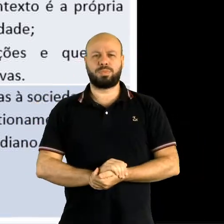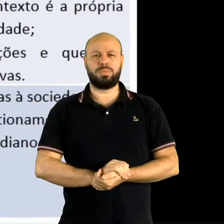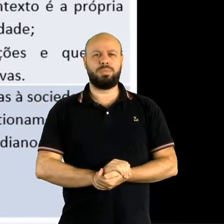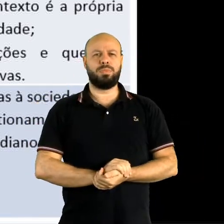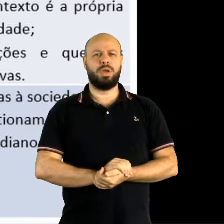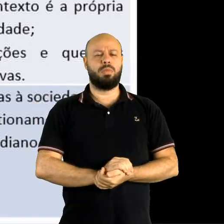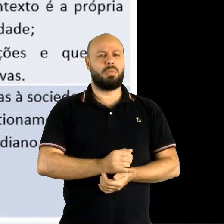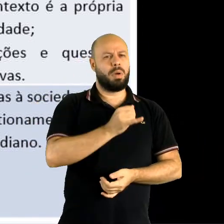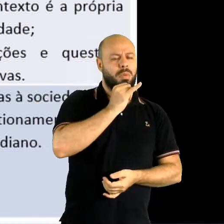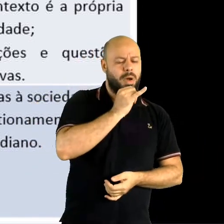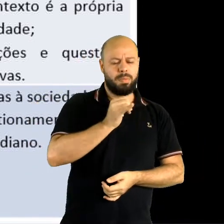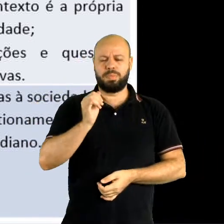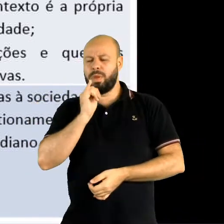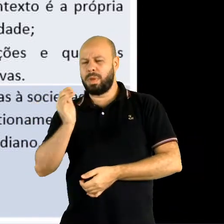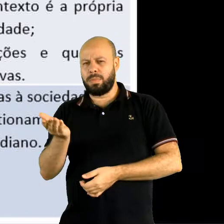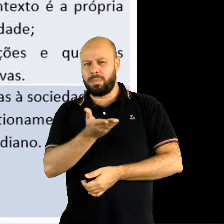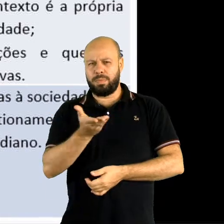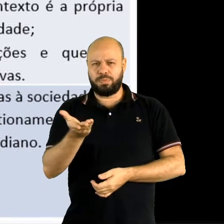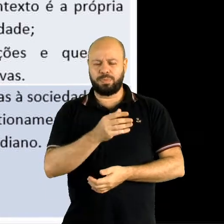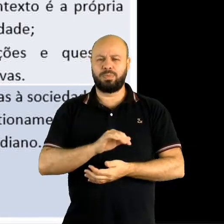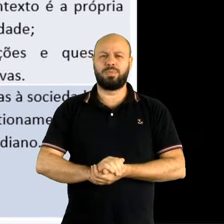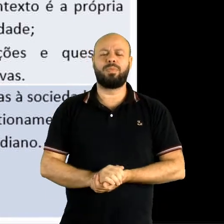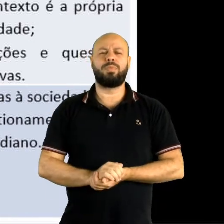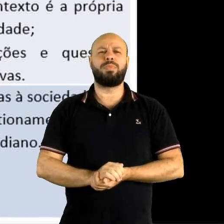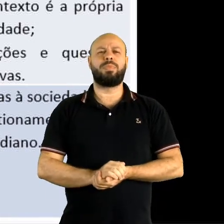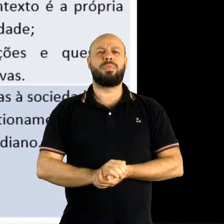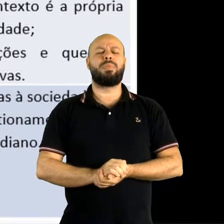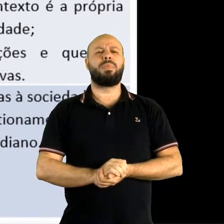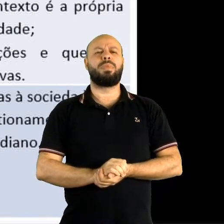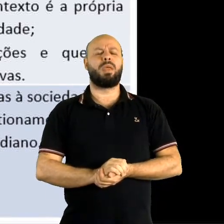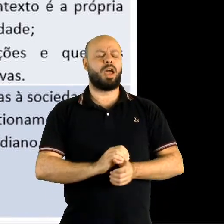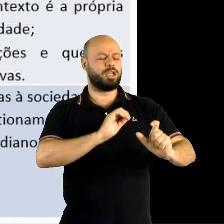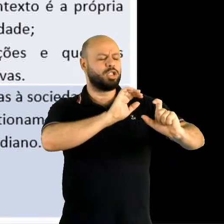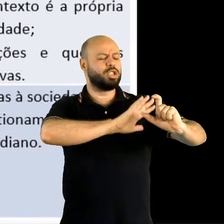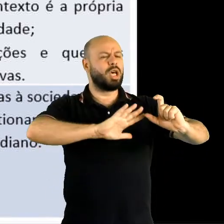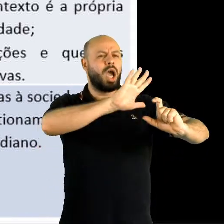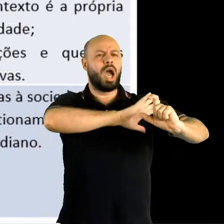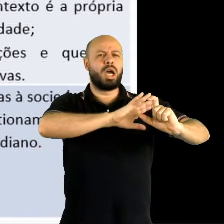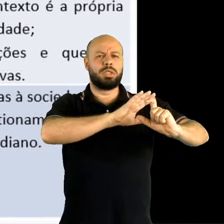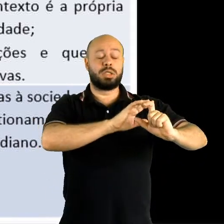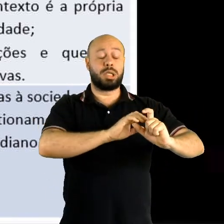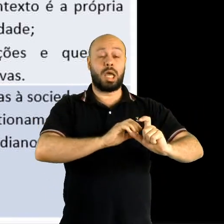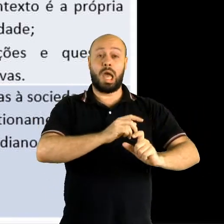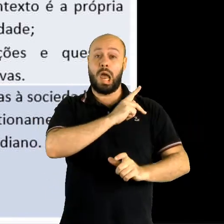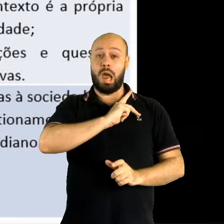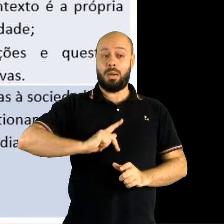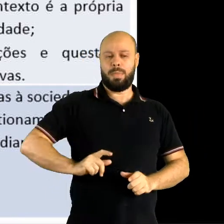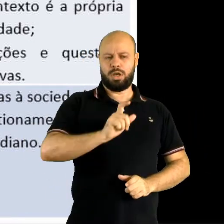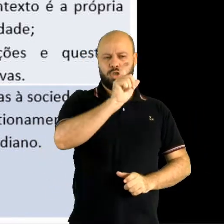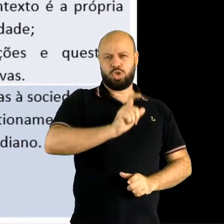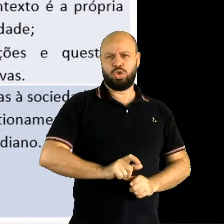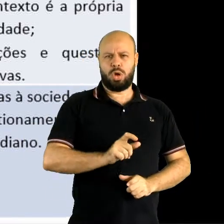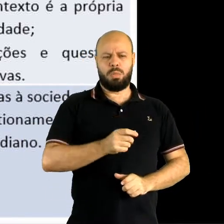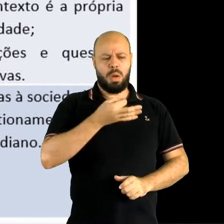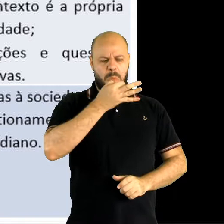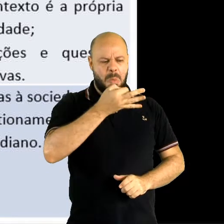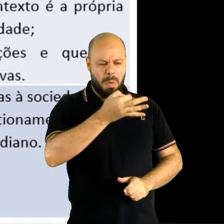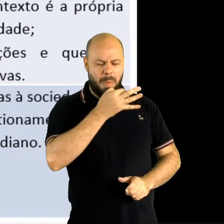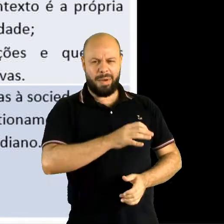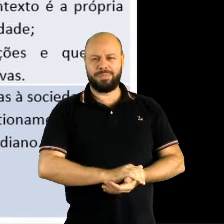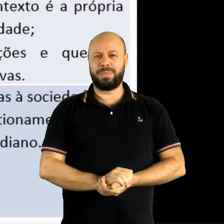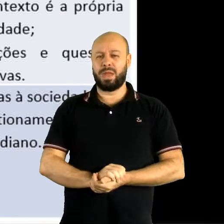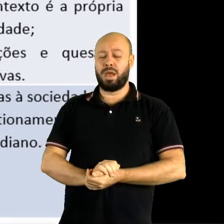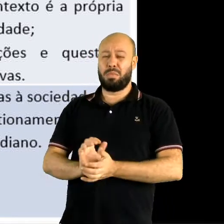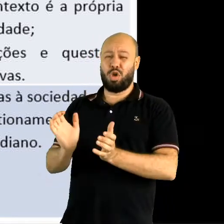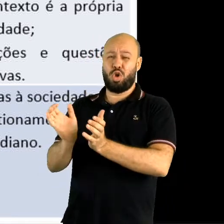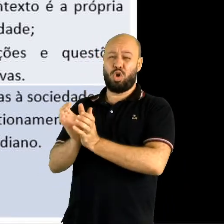cartoon? Charge, críticas a acontecimentos recentes envolvendo o quê? Figuras públicas. E o cartoon? Sátiras às